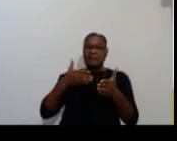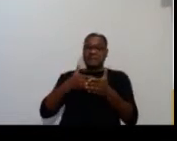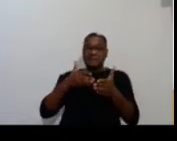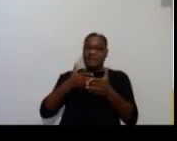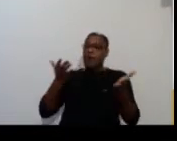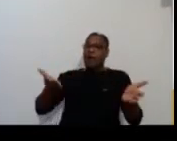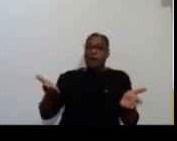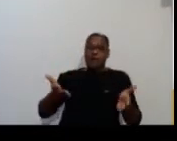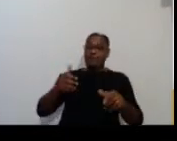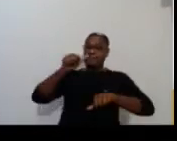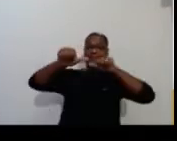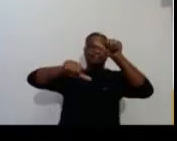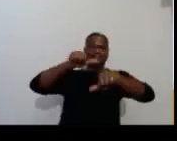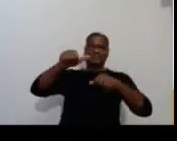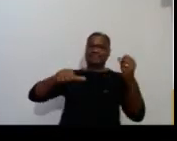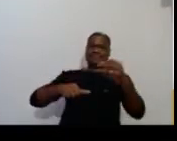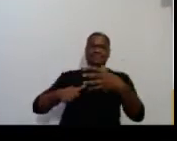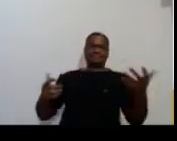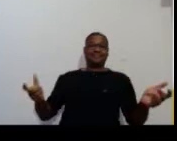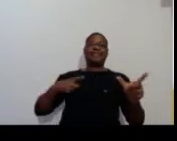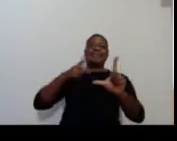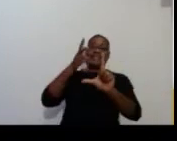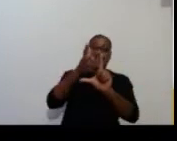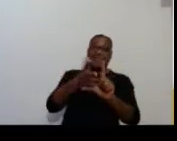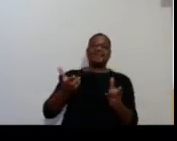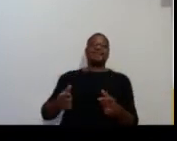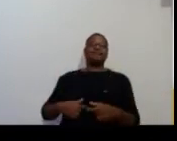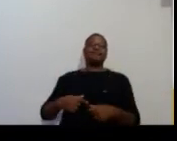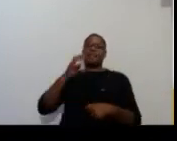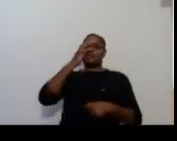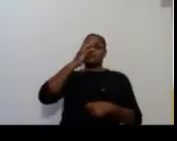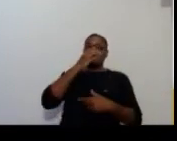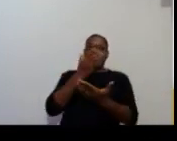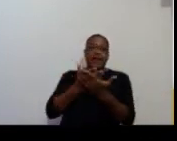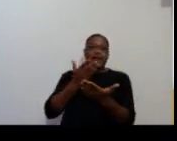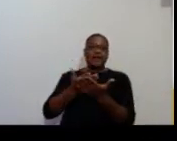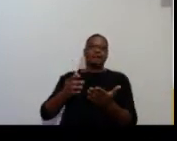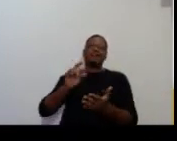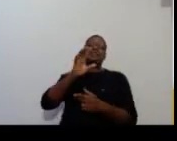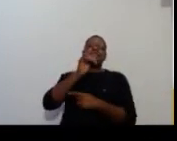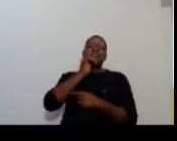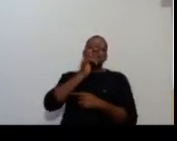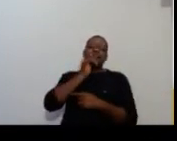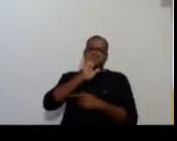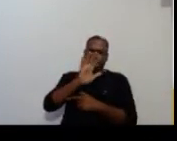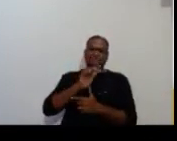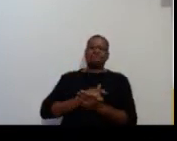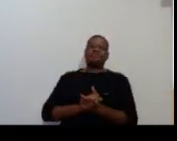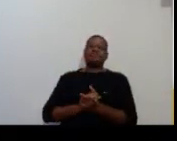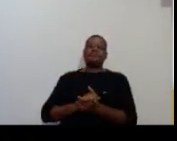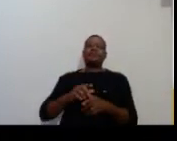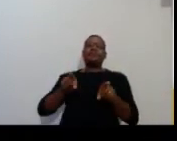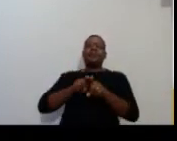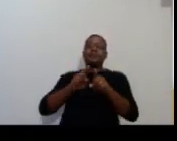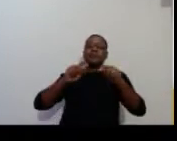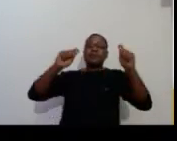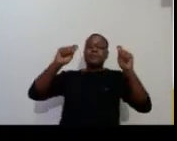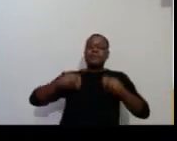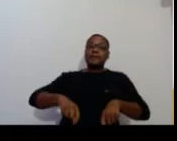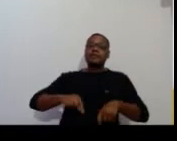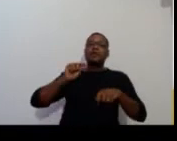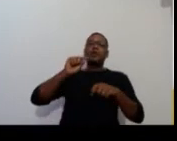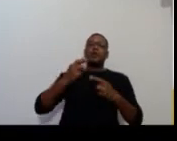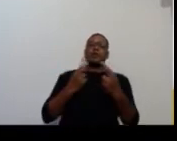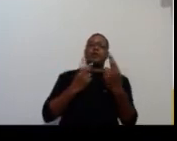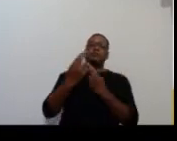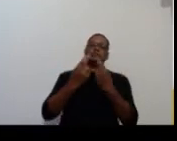trás, literalmente, porque não assistiu as lives, não assistiu as aulas. Estou dando só um exemplo, tá? E essa capacidade também, gente, de se relacionar